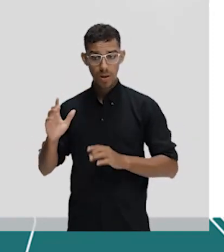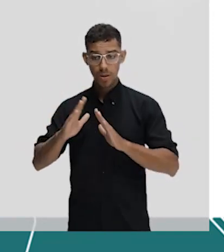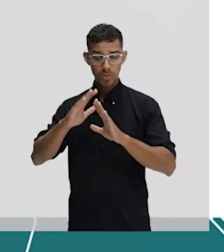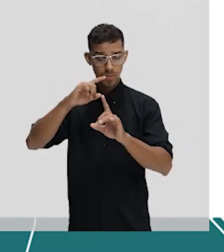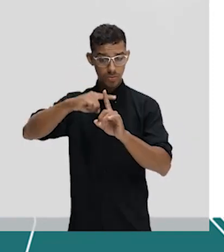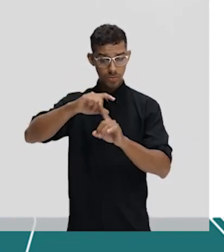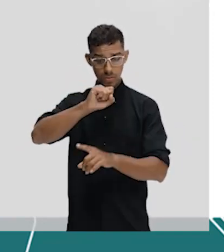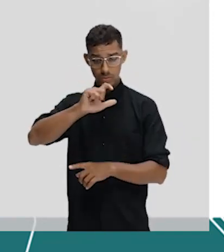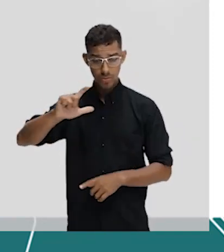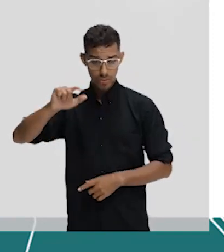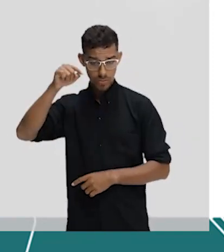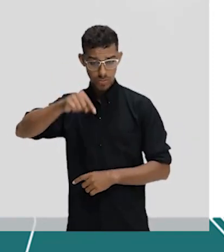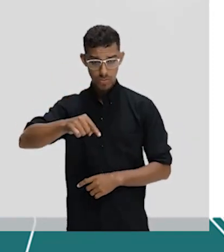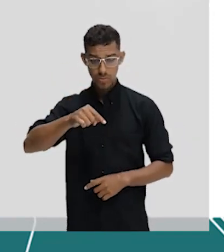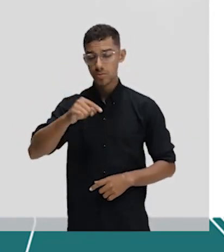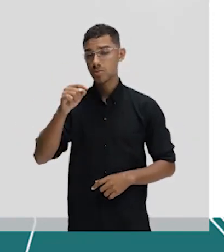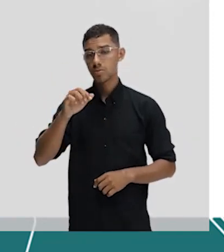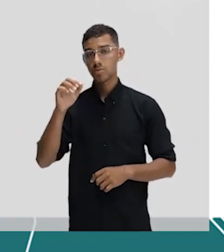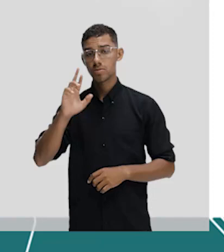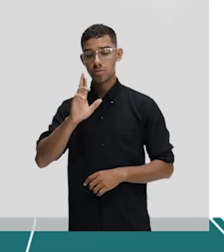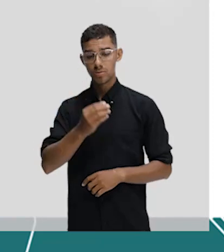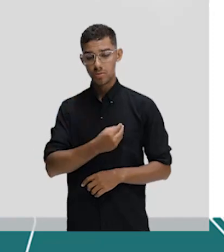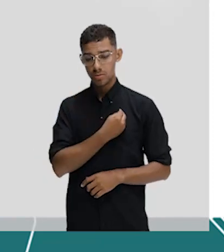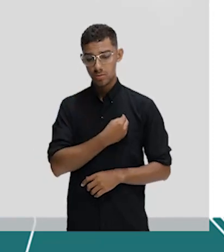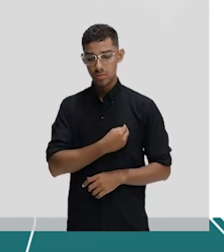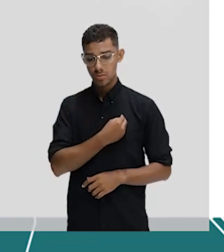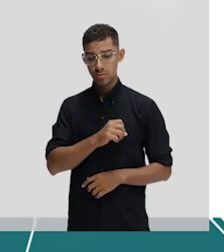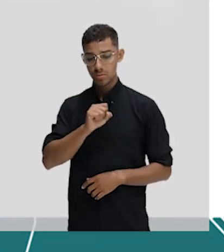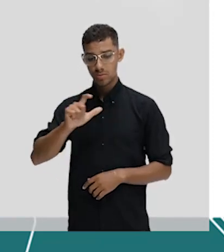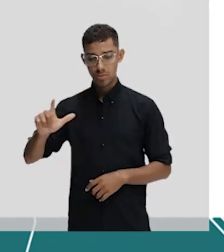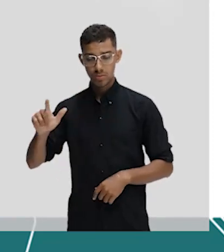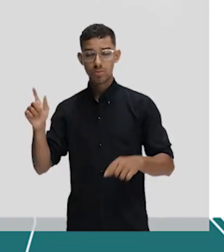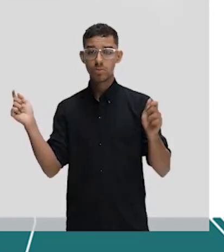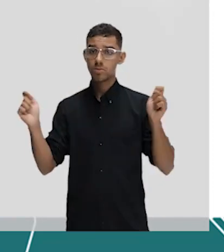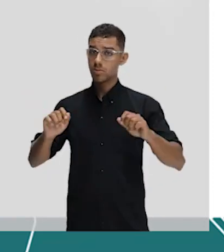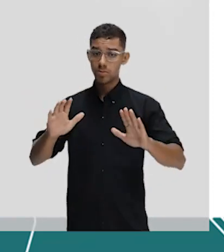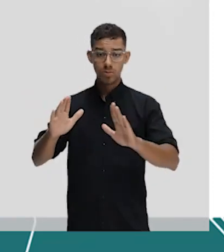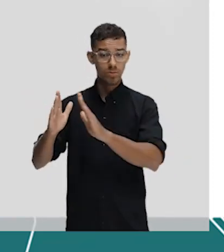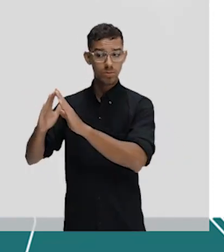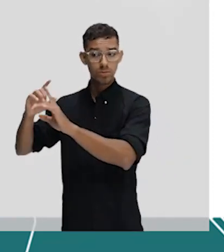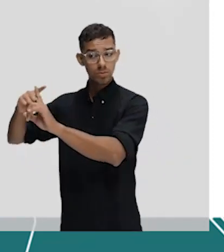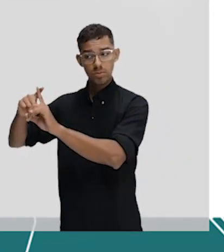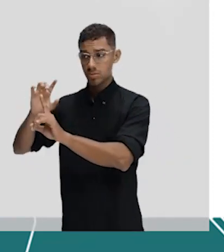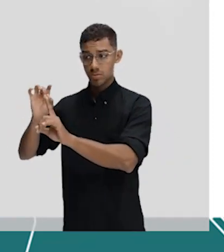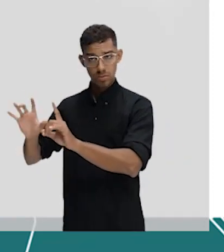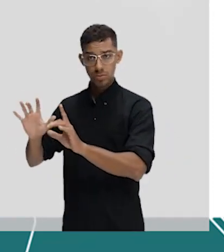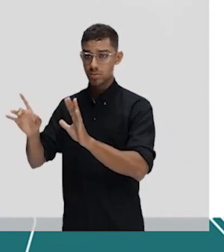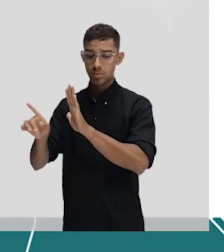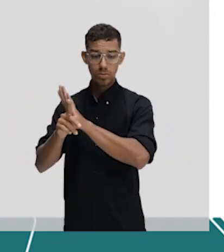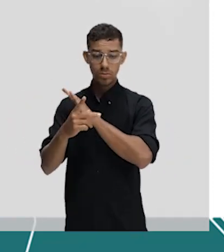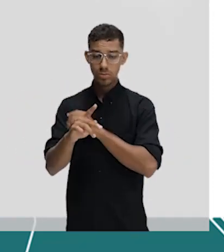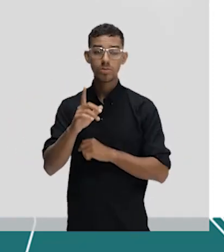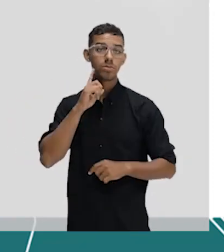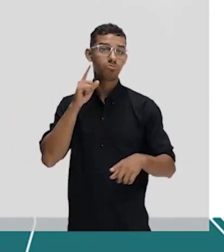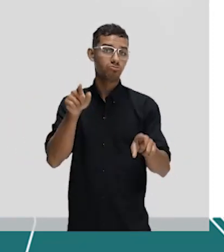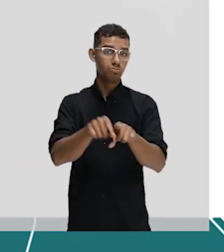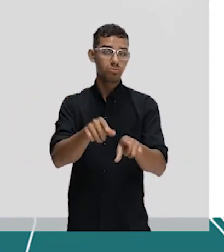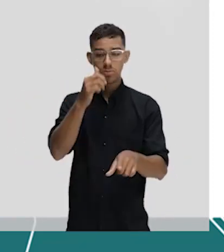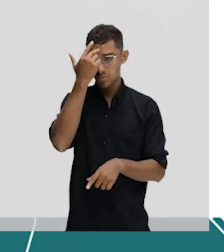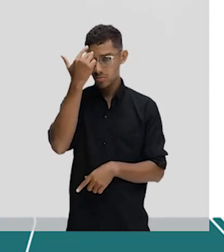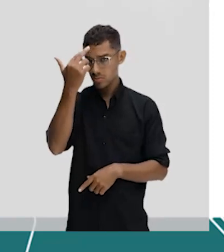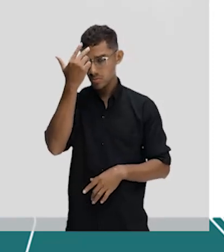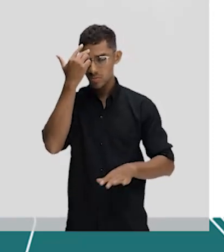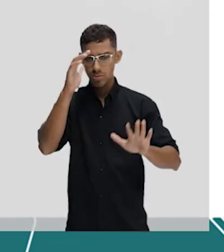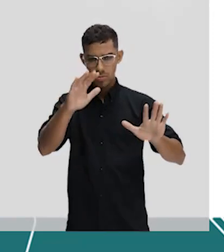de São Luís, do Centro Histórico de São Luís, tem que puxar a sardinha para isso, elas não são só igrejas, elas são monumentos históricos.